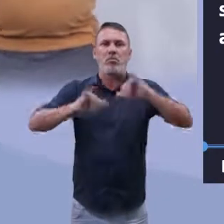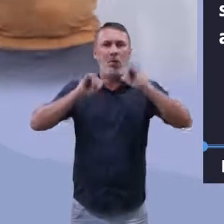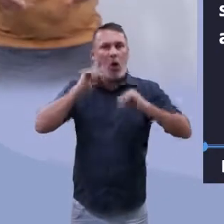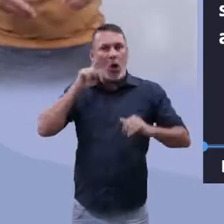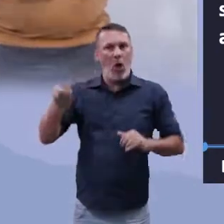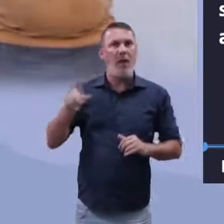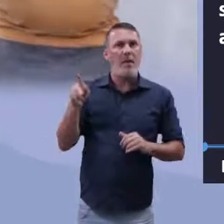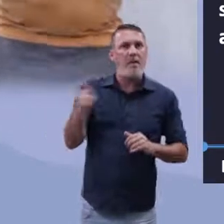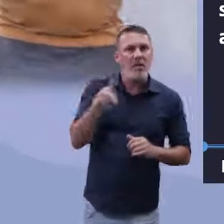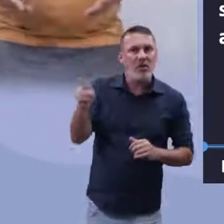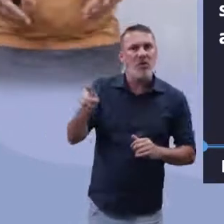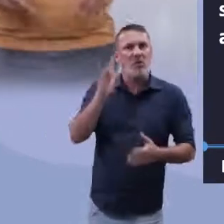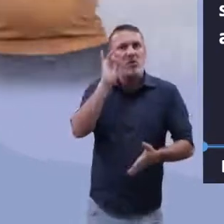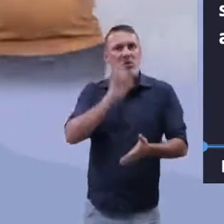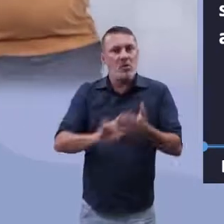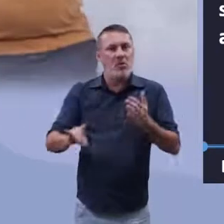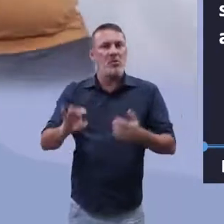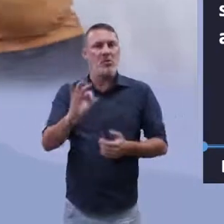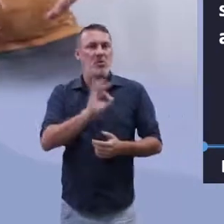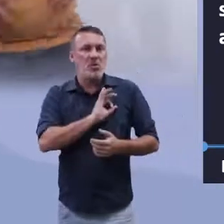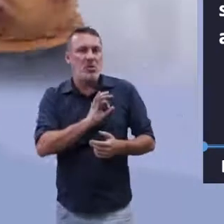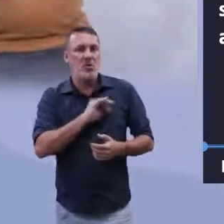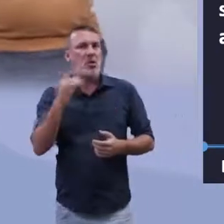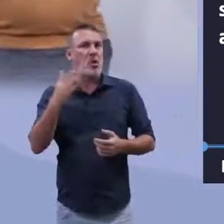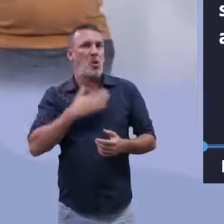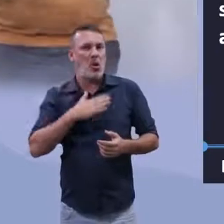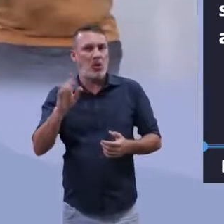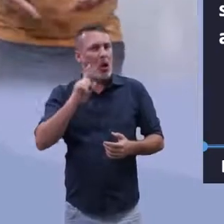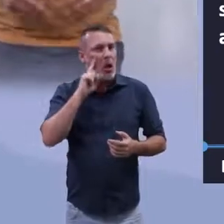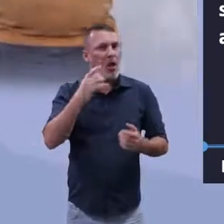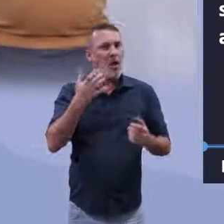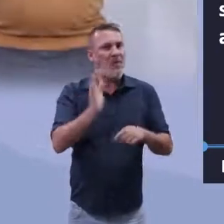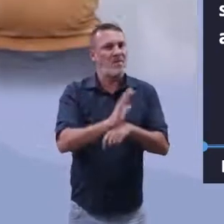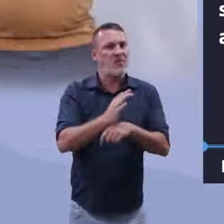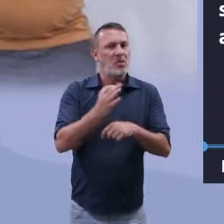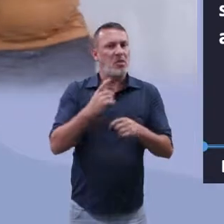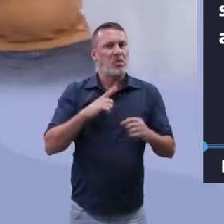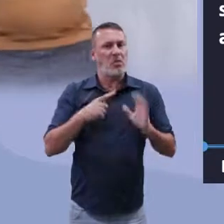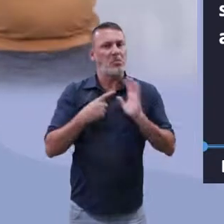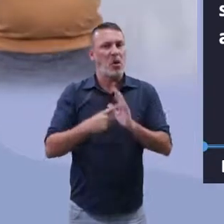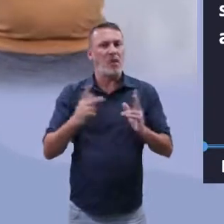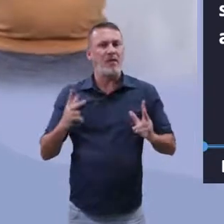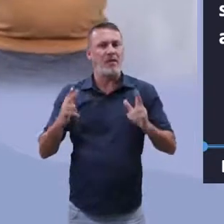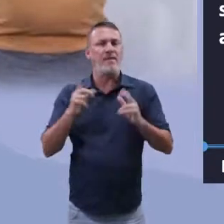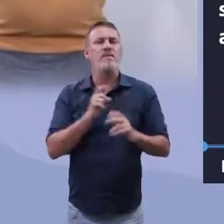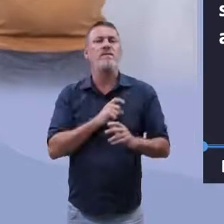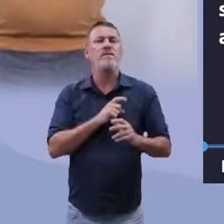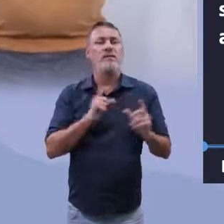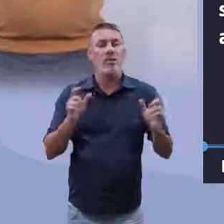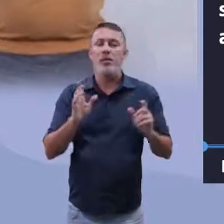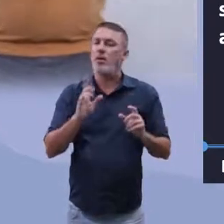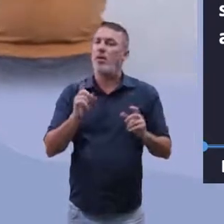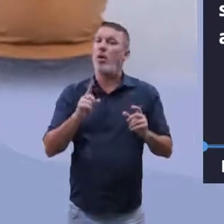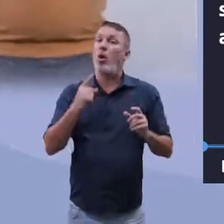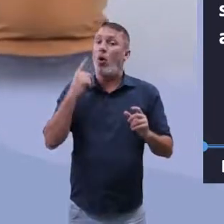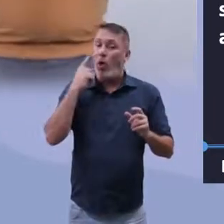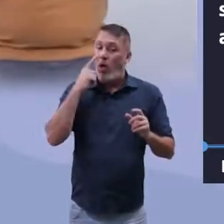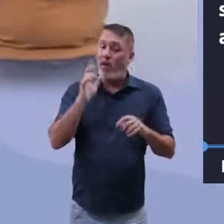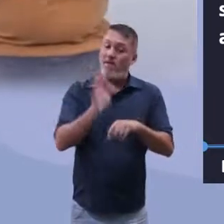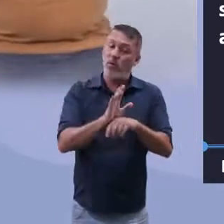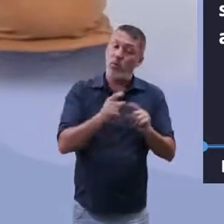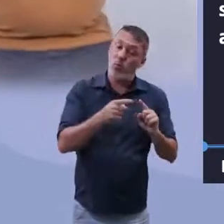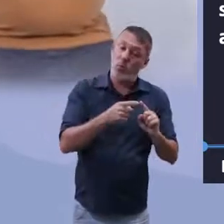Aí começa a divulgar o professor, que ele é contra a polícia e coisa e tal. Olha lá que absurdo, calma aí. Olha a